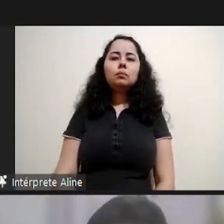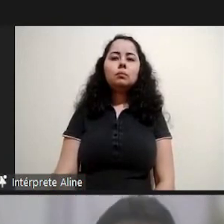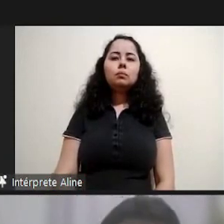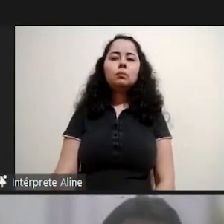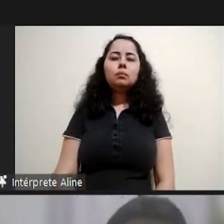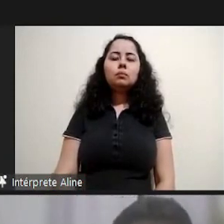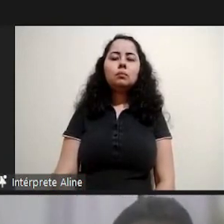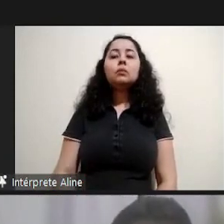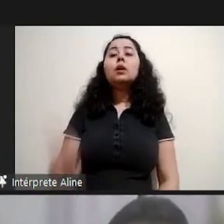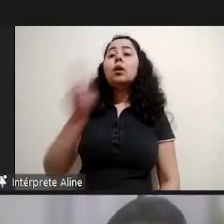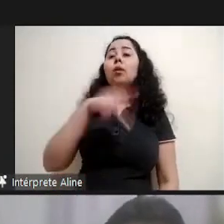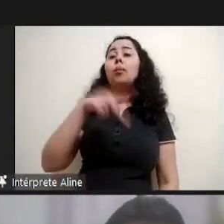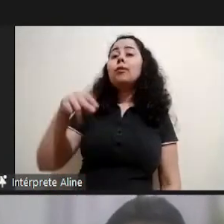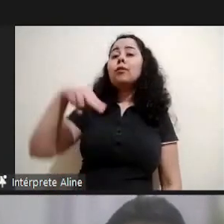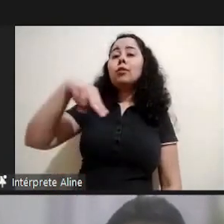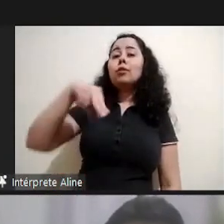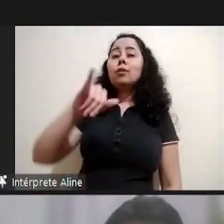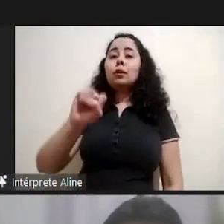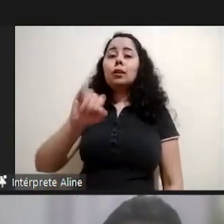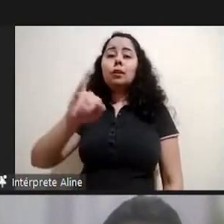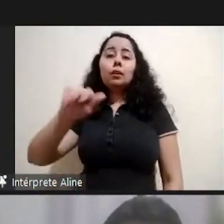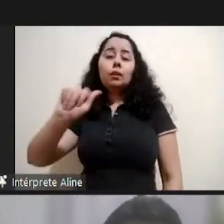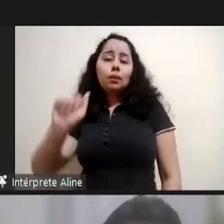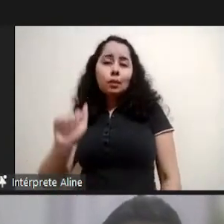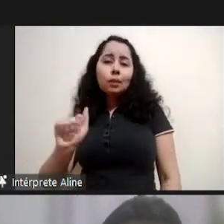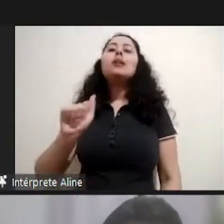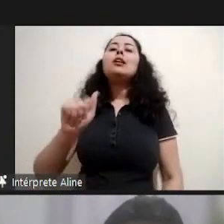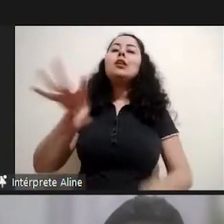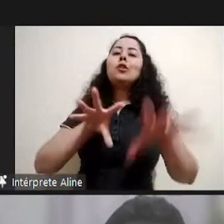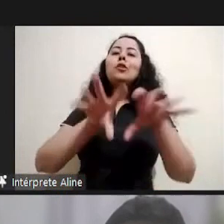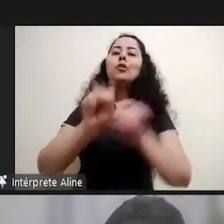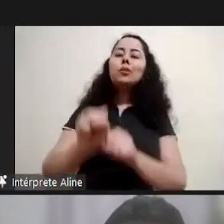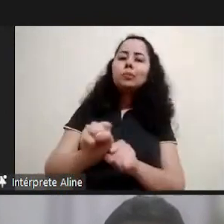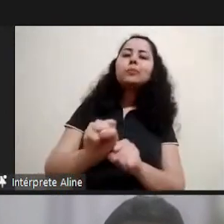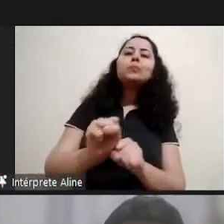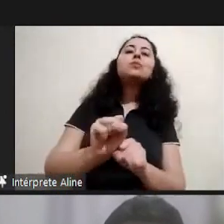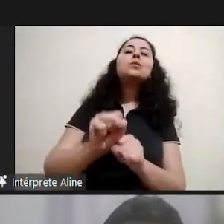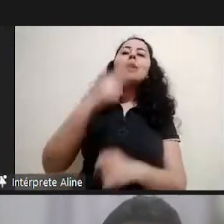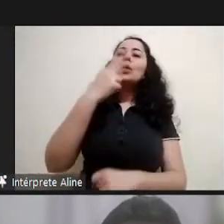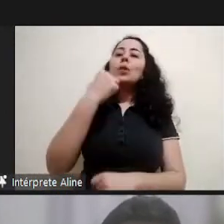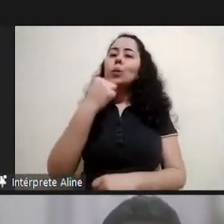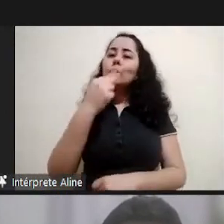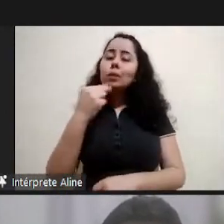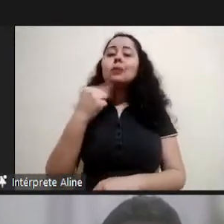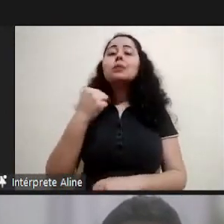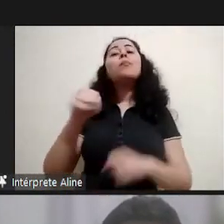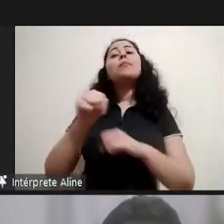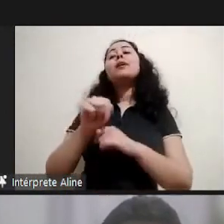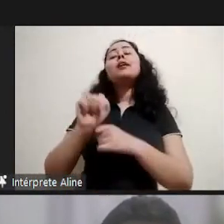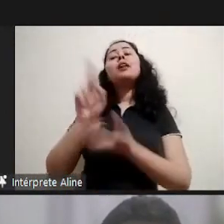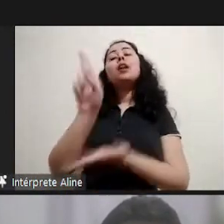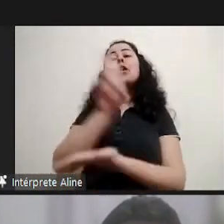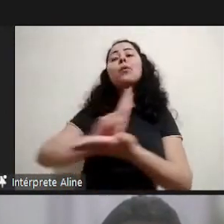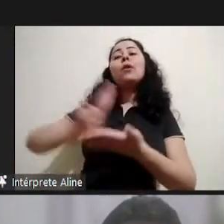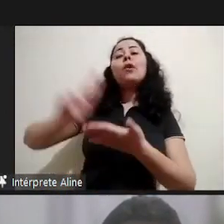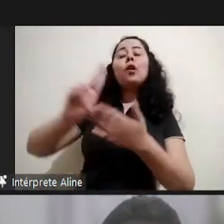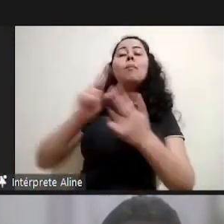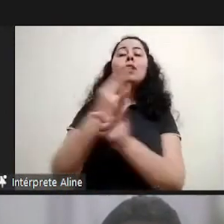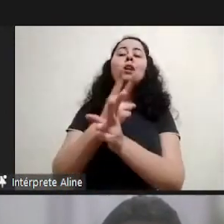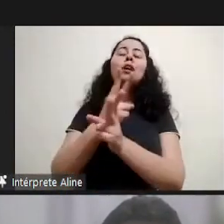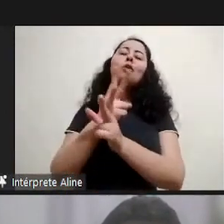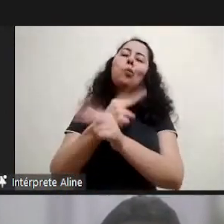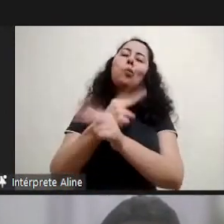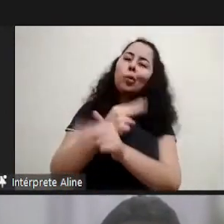Professora Nízia Araújo Vieira Almeida graduou-se em Nutrição pela Universidade Federal de Viçosa, com especialização em Saúde Pública